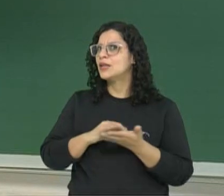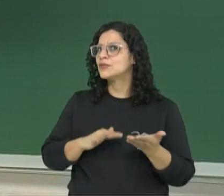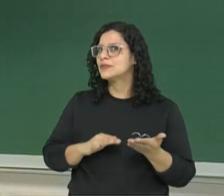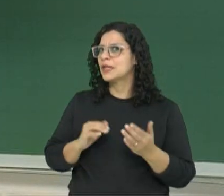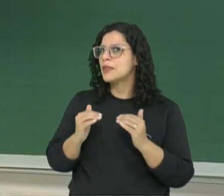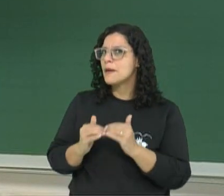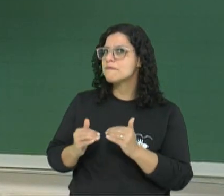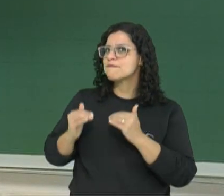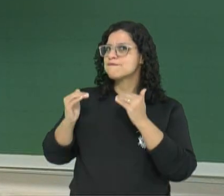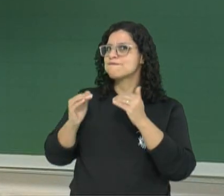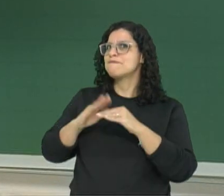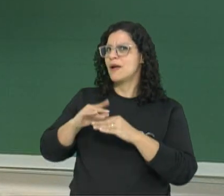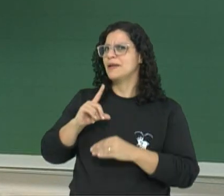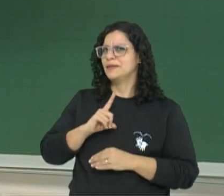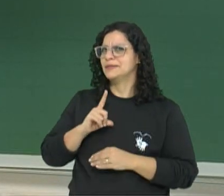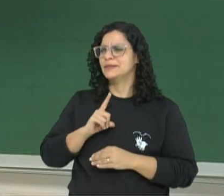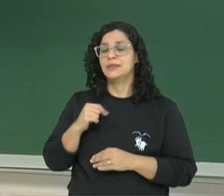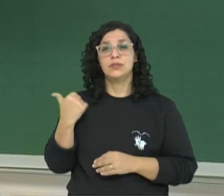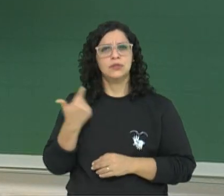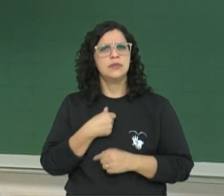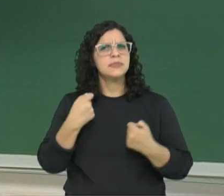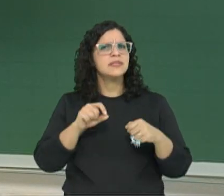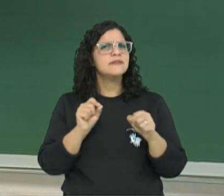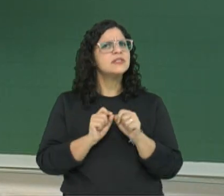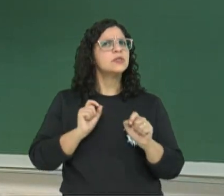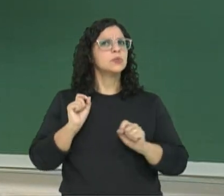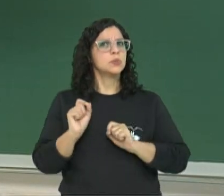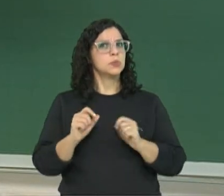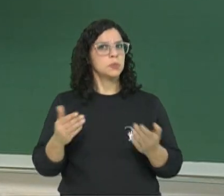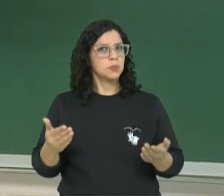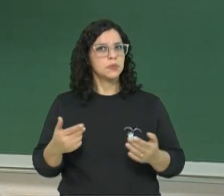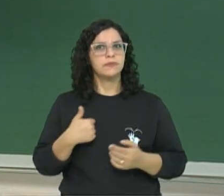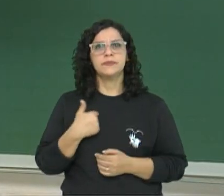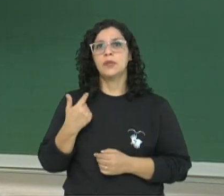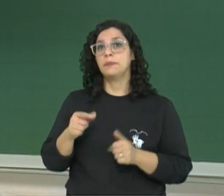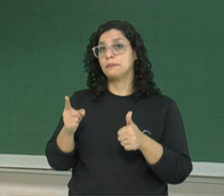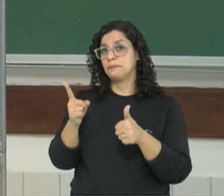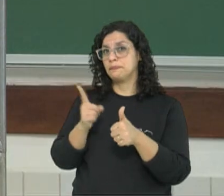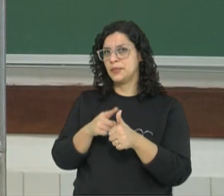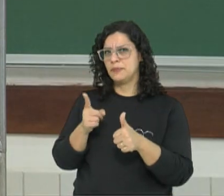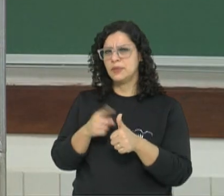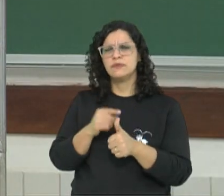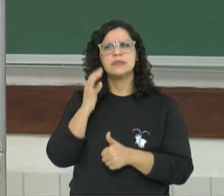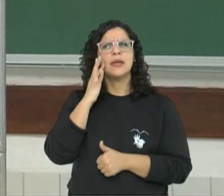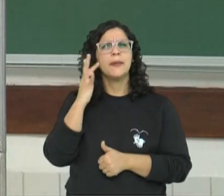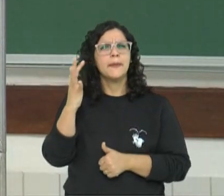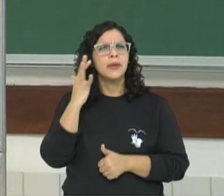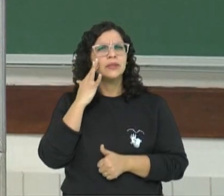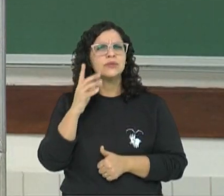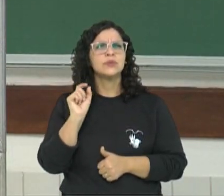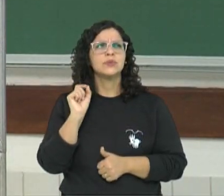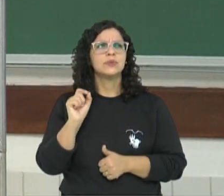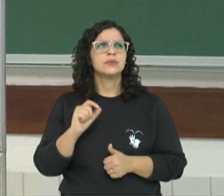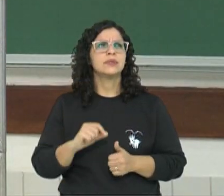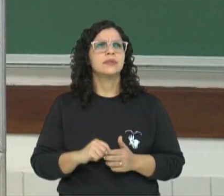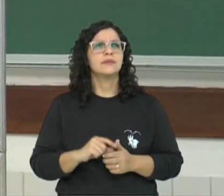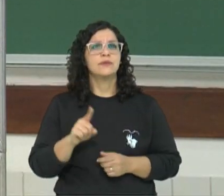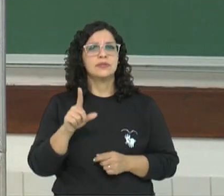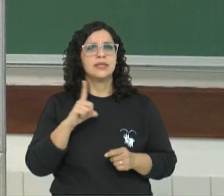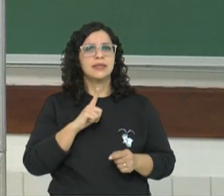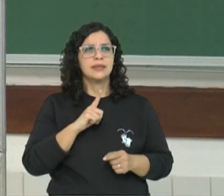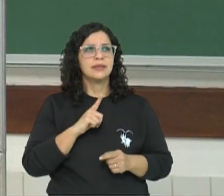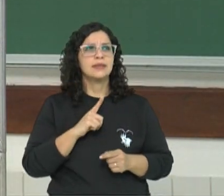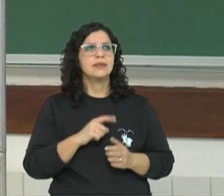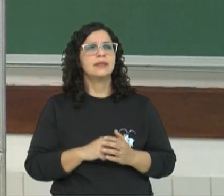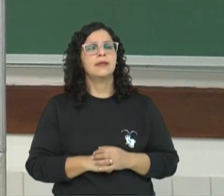elevado, certo? O que a gente tem que fazer aqui, ó? Primeira coisa, você imagina, né, que você